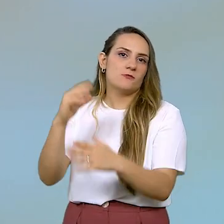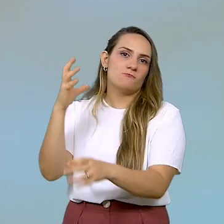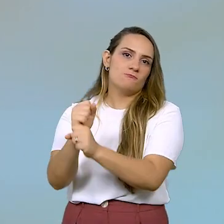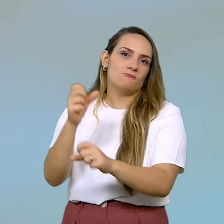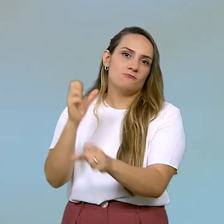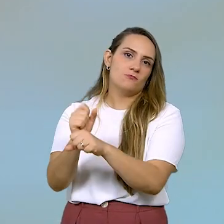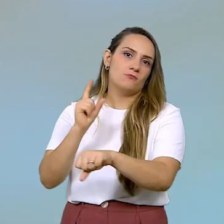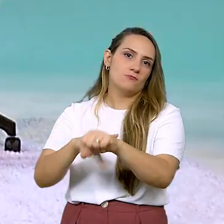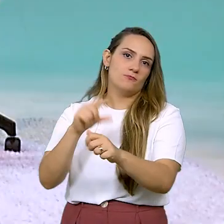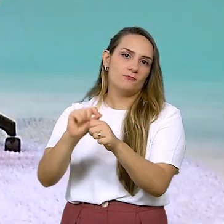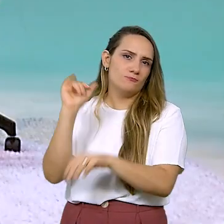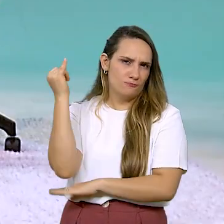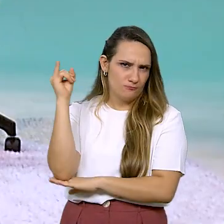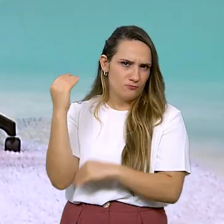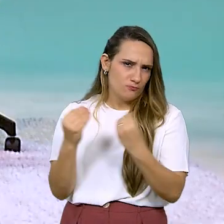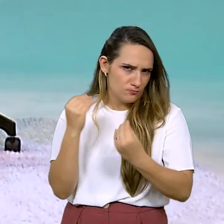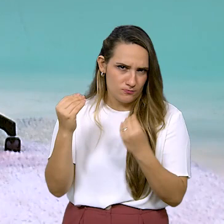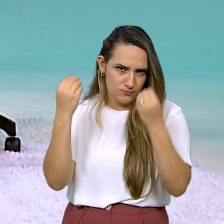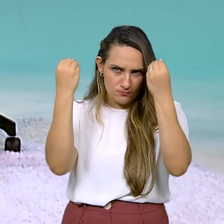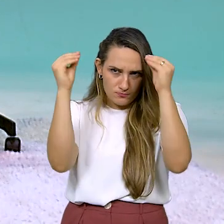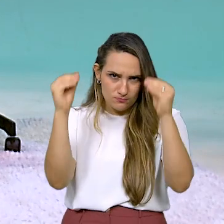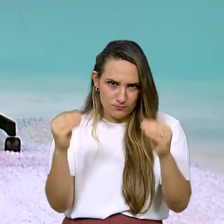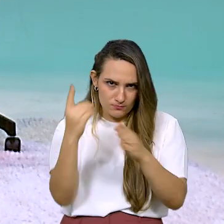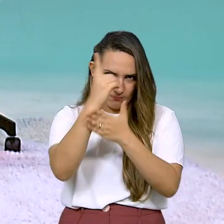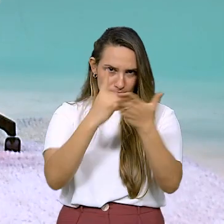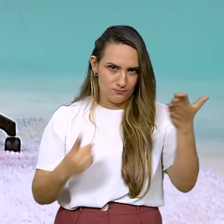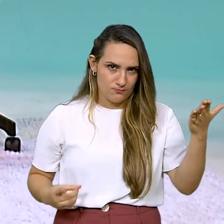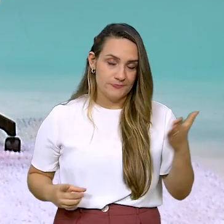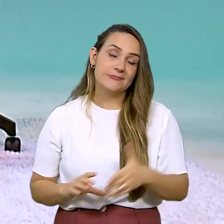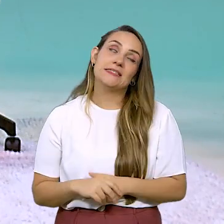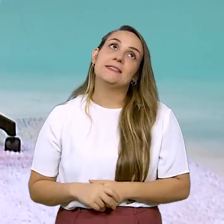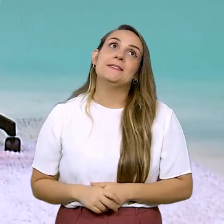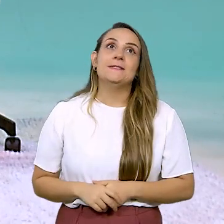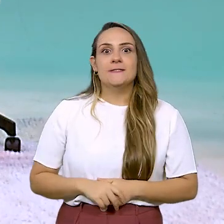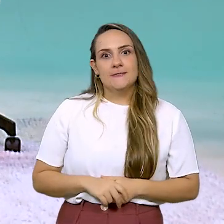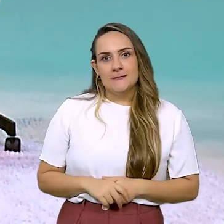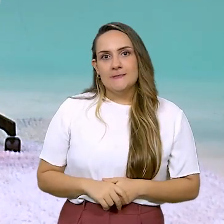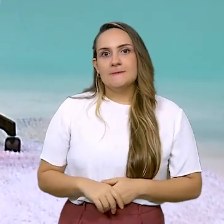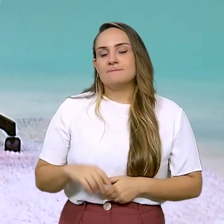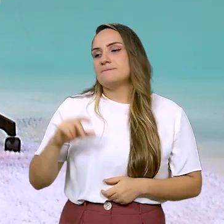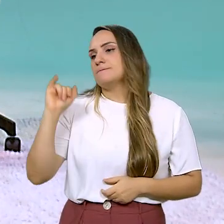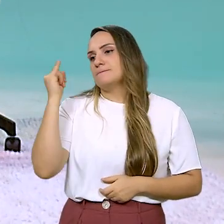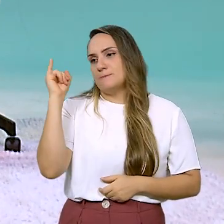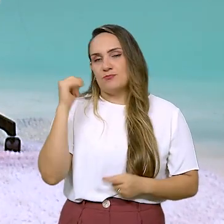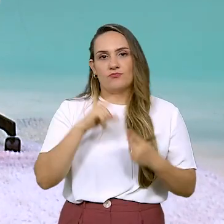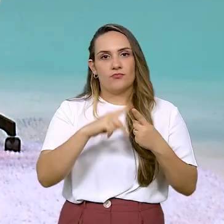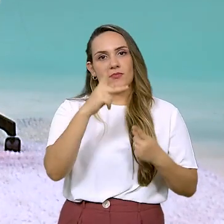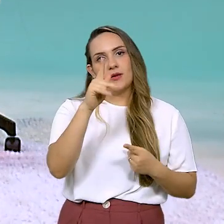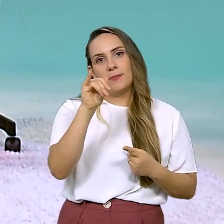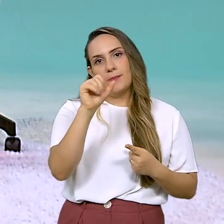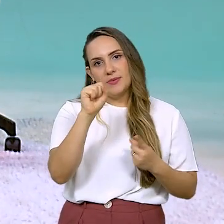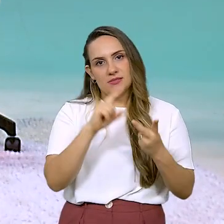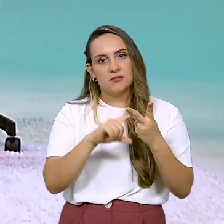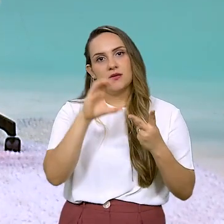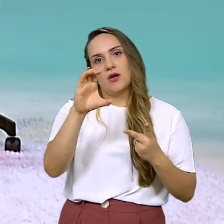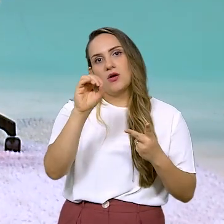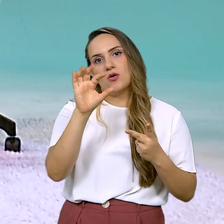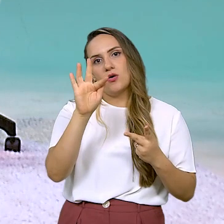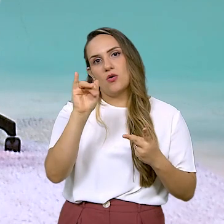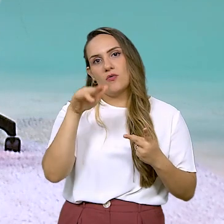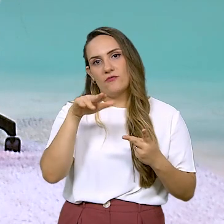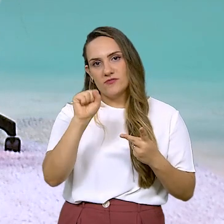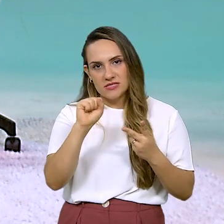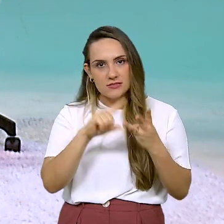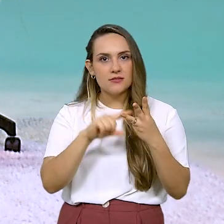tem percebido na sua prática? Olha, realmente, como eu disse, Paulo, esse são os tributos, né? O PIS, COFINS e o